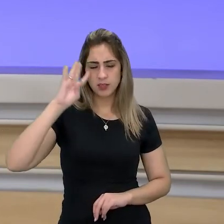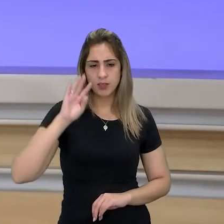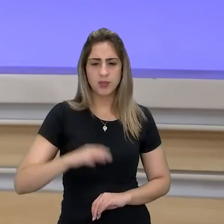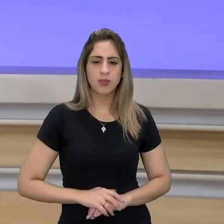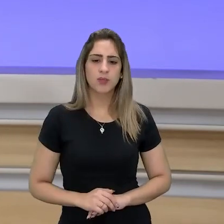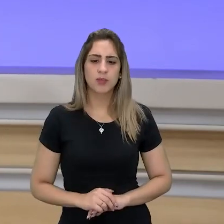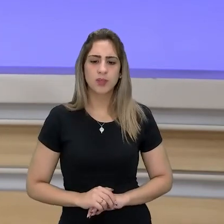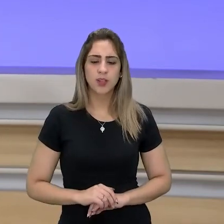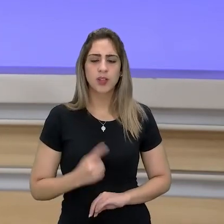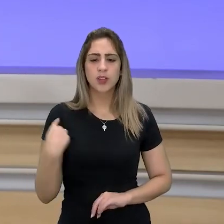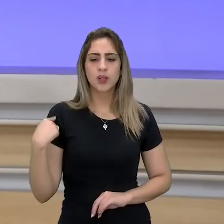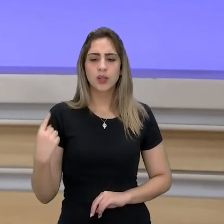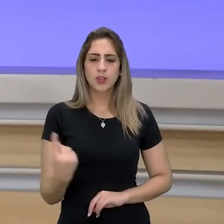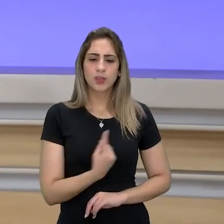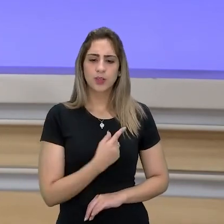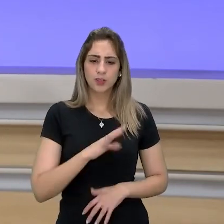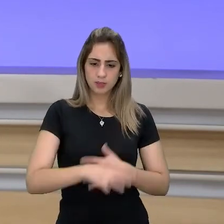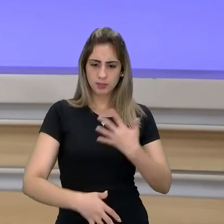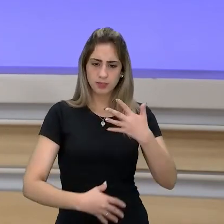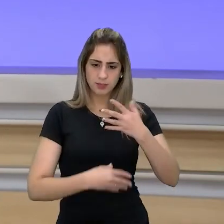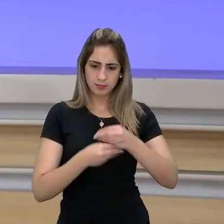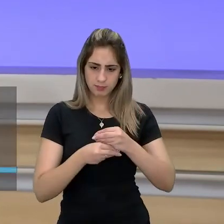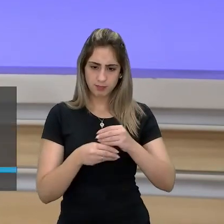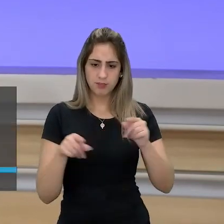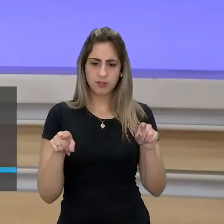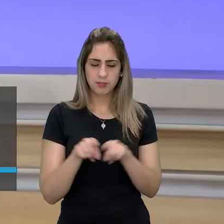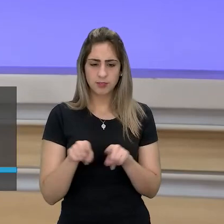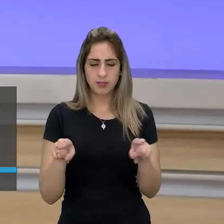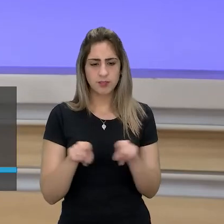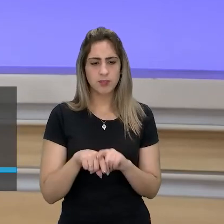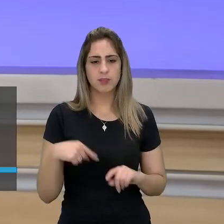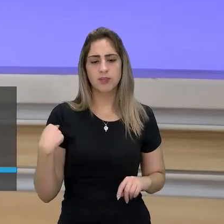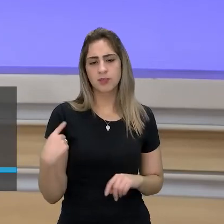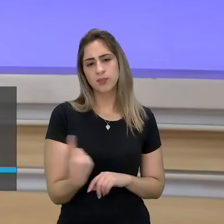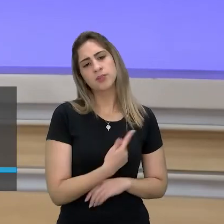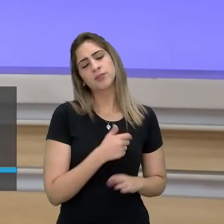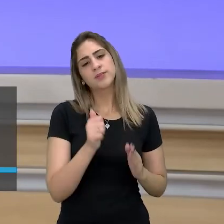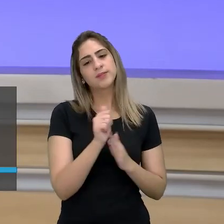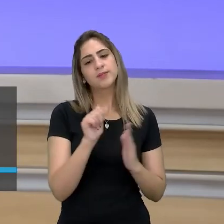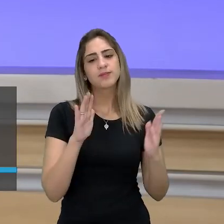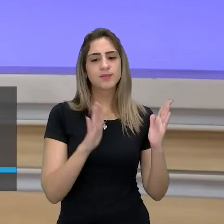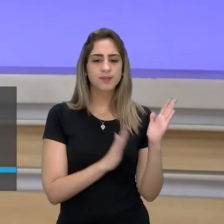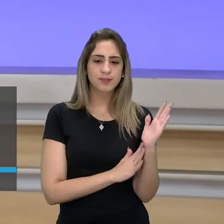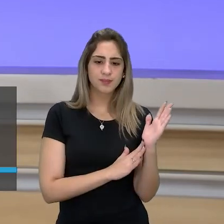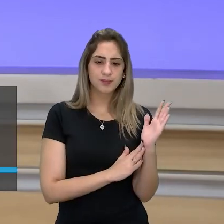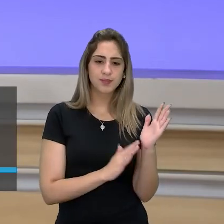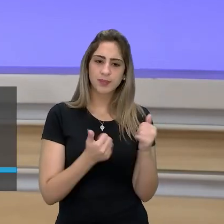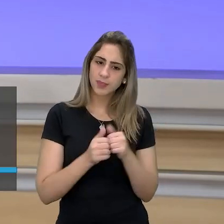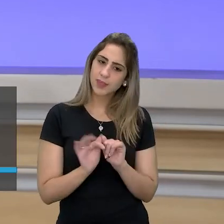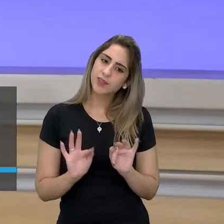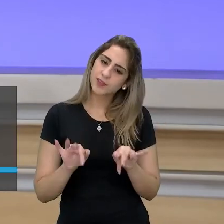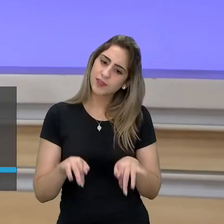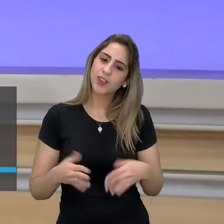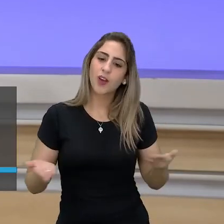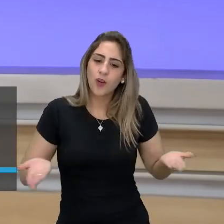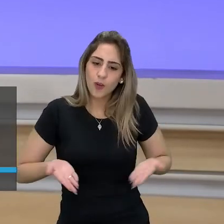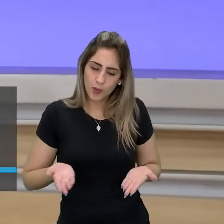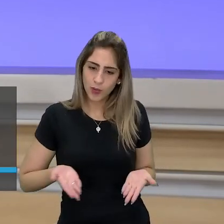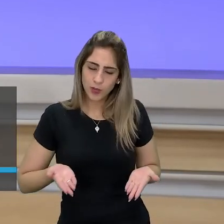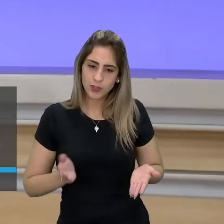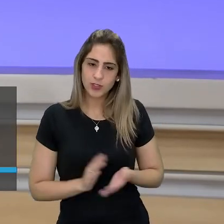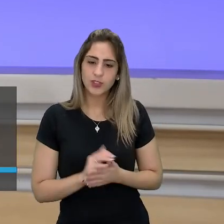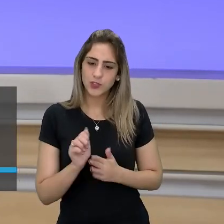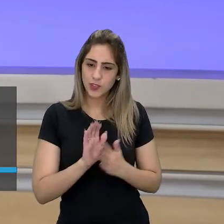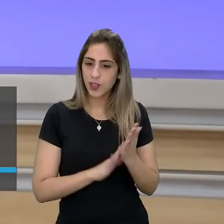a respeito do nosso componente e também da nossa atividade que está se encerrando hoje, né? A nossa